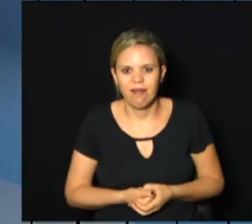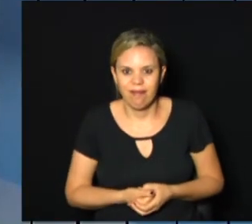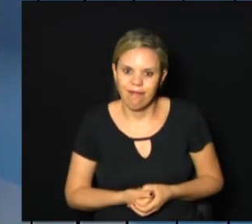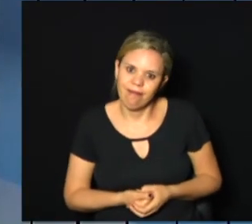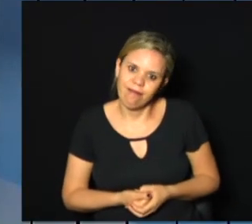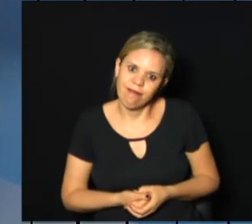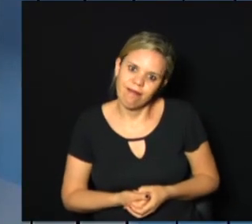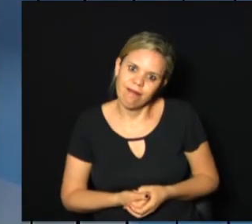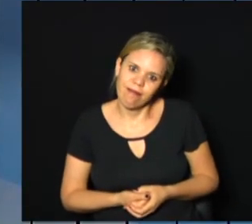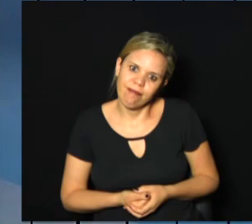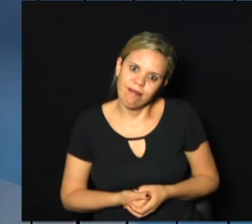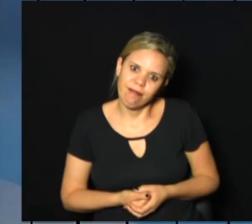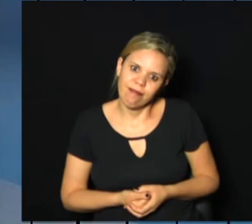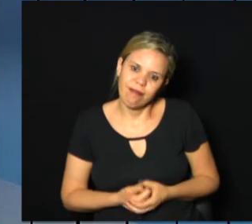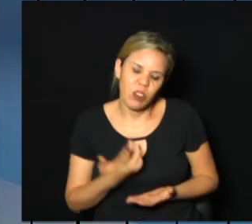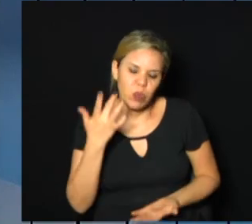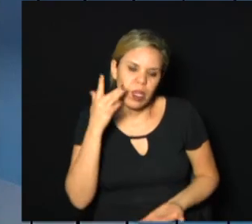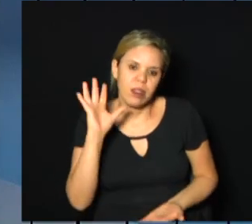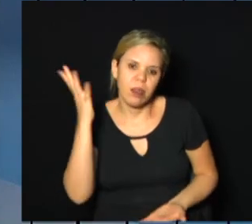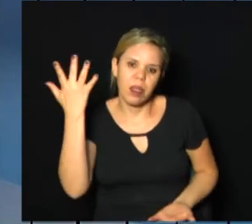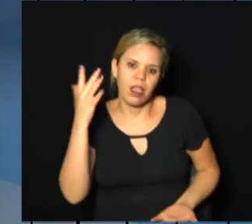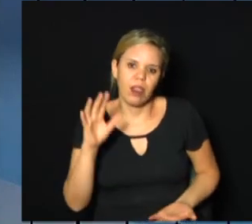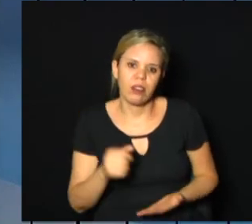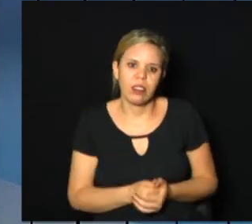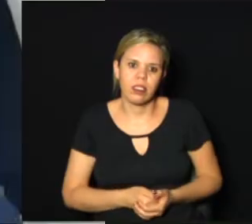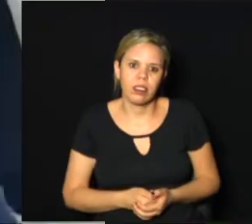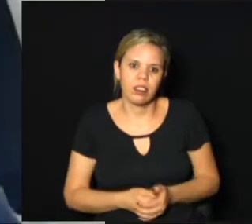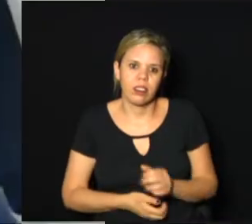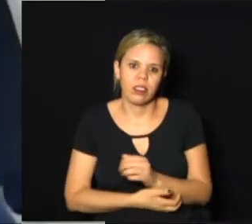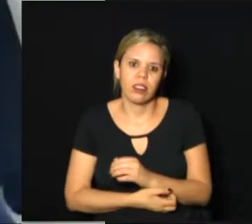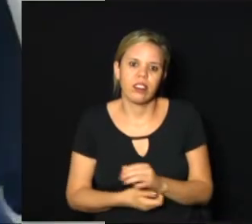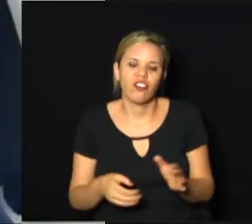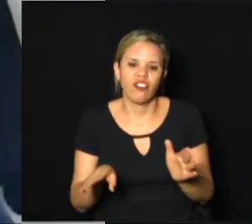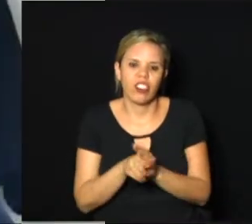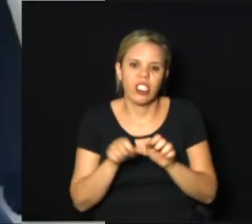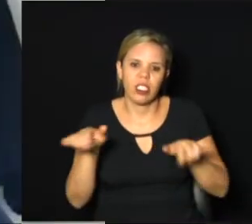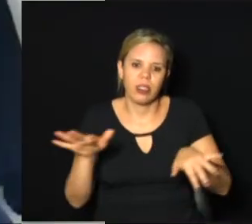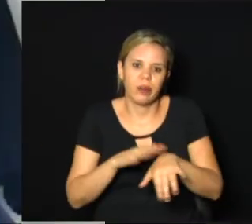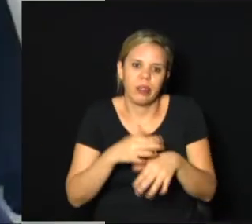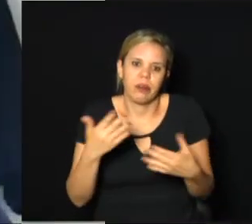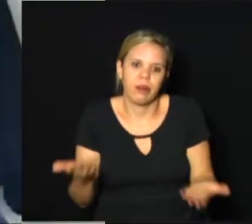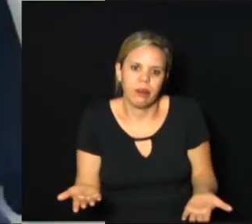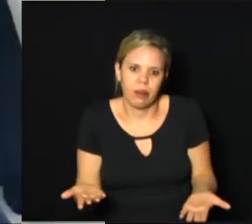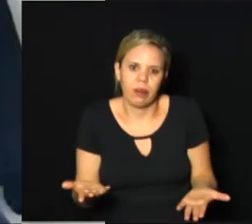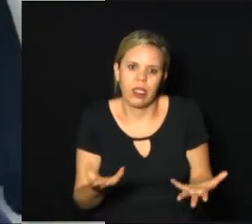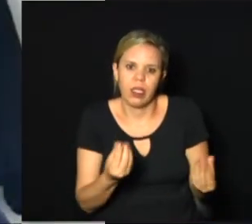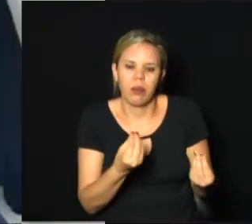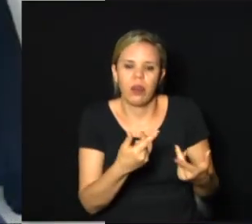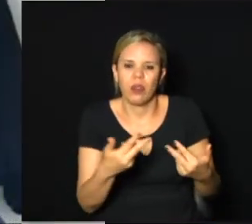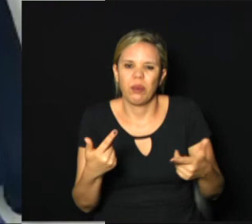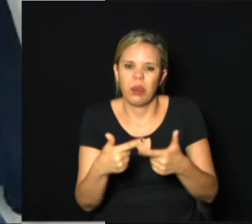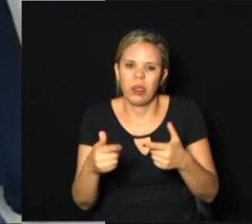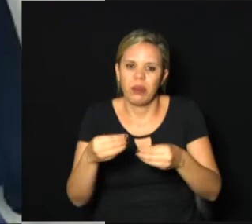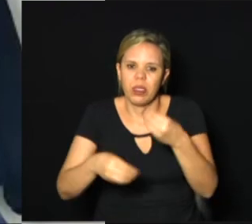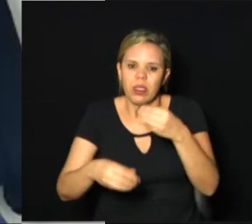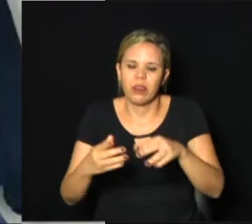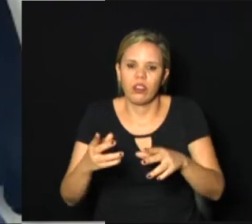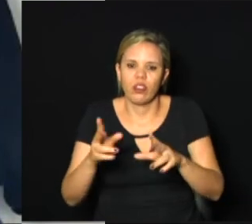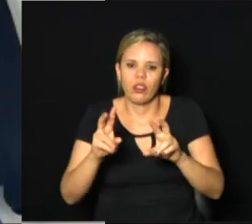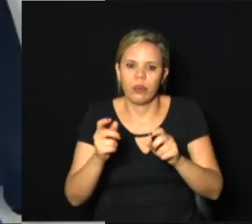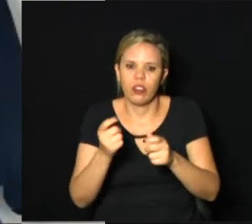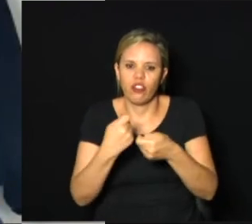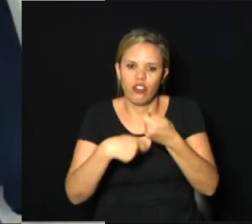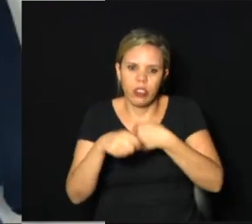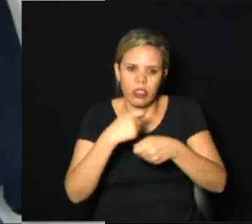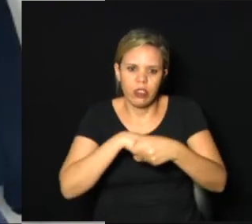né, muito imprevisível do ponto de vista da chegada da pandemia, mas com muitos equívocos também no processo da gestão que